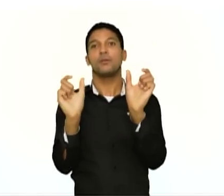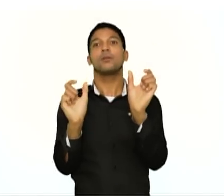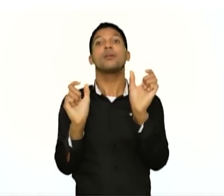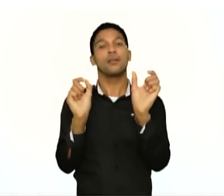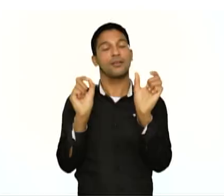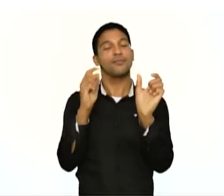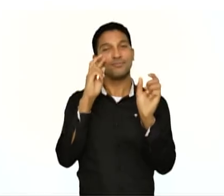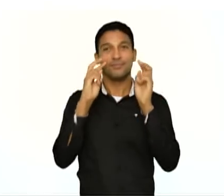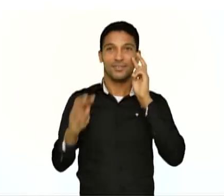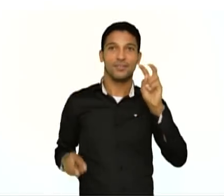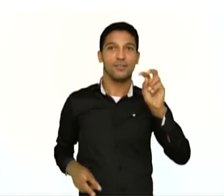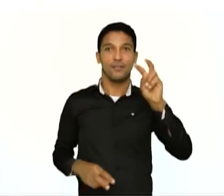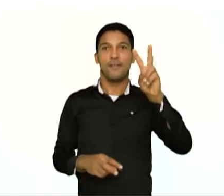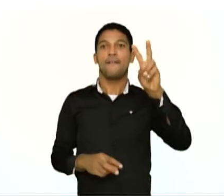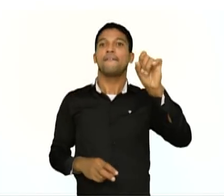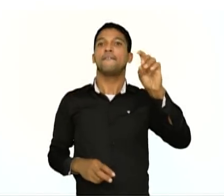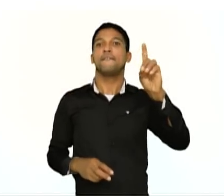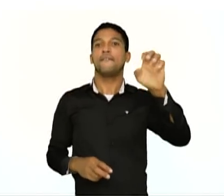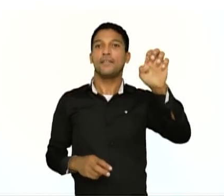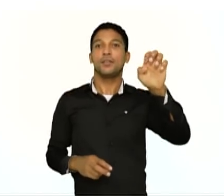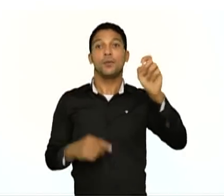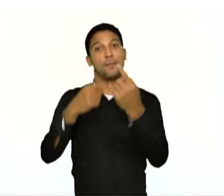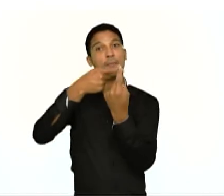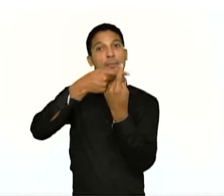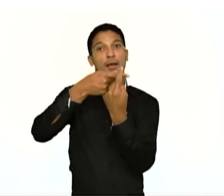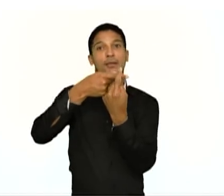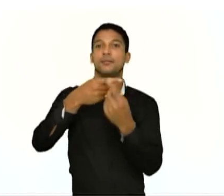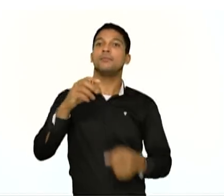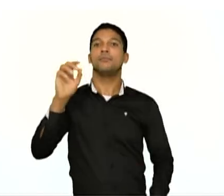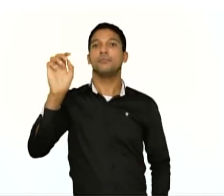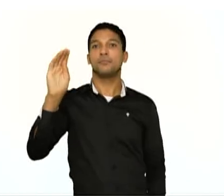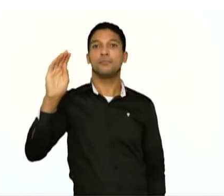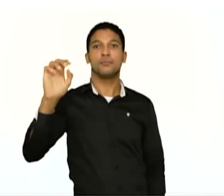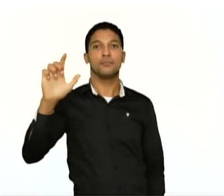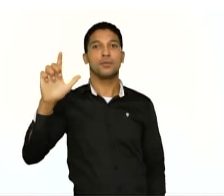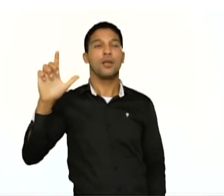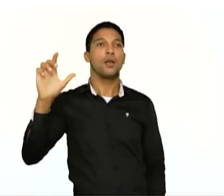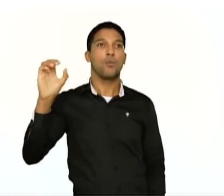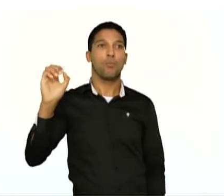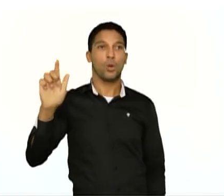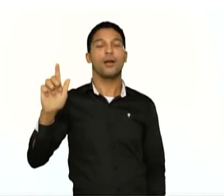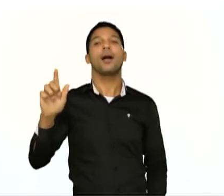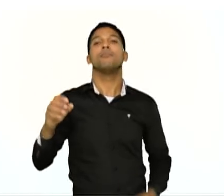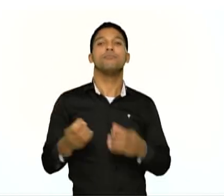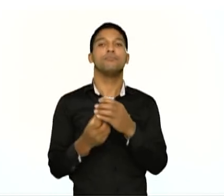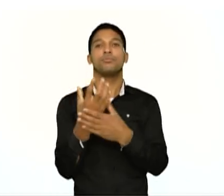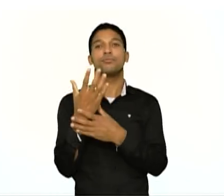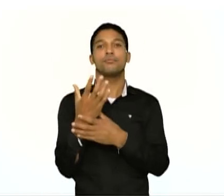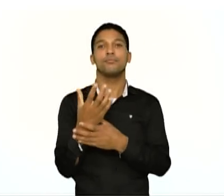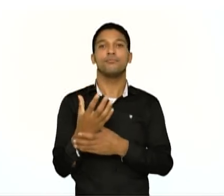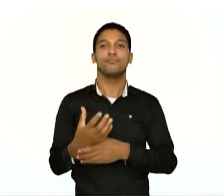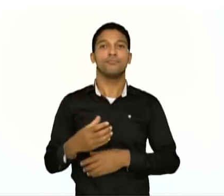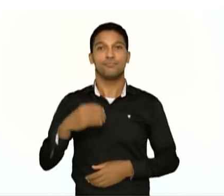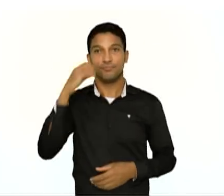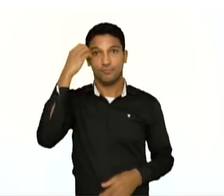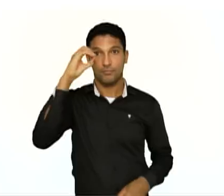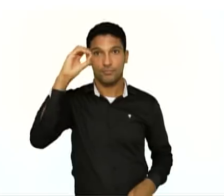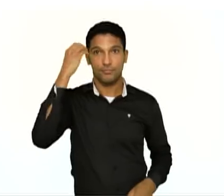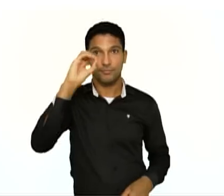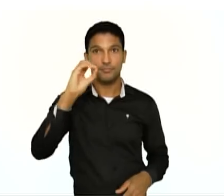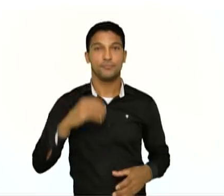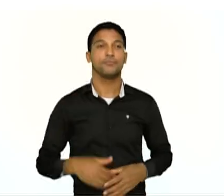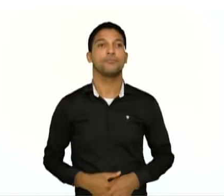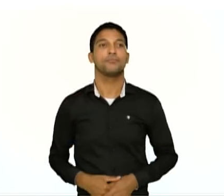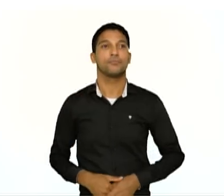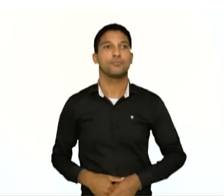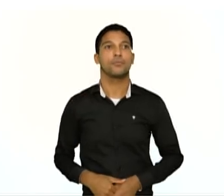mais blog. Continuando, então. No terceiro exercício, eu vou pedir para vocês assim, olha, com relação à composição morfológica